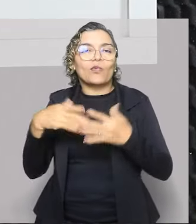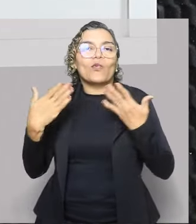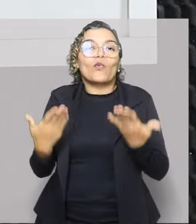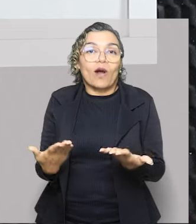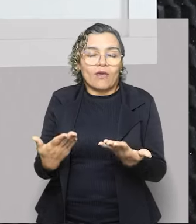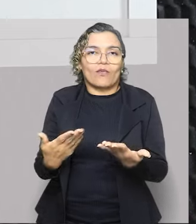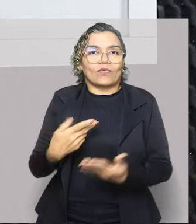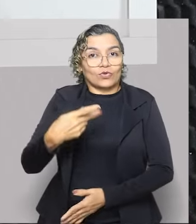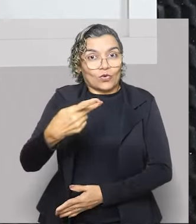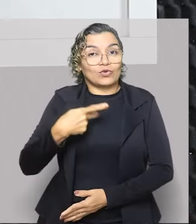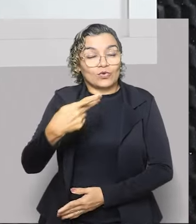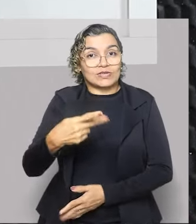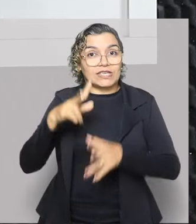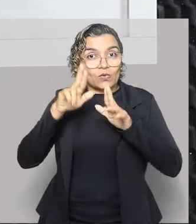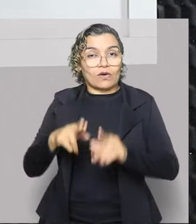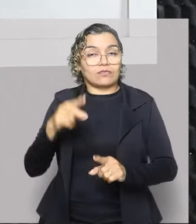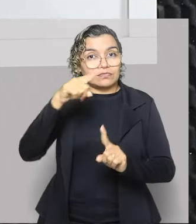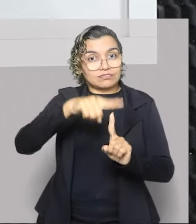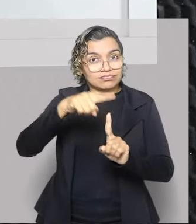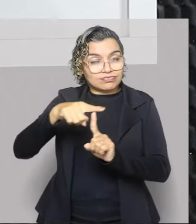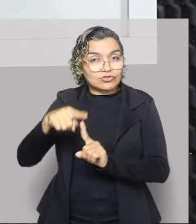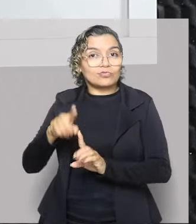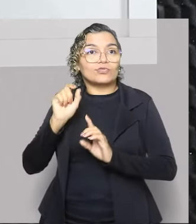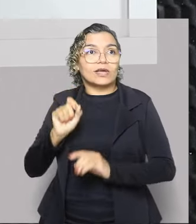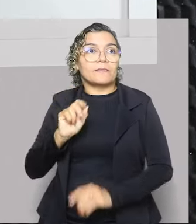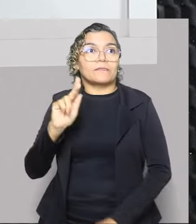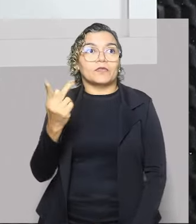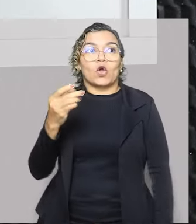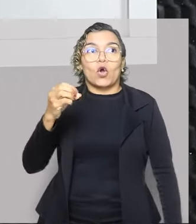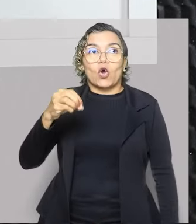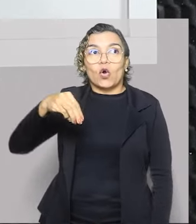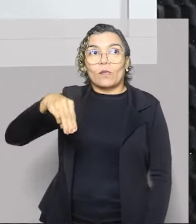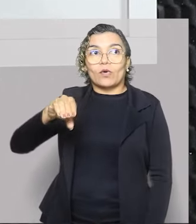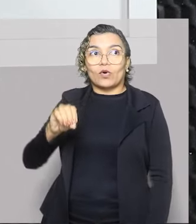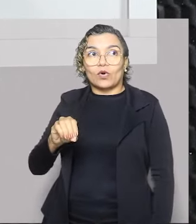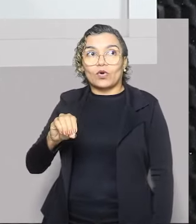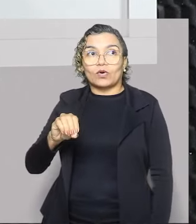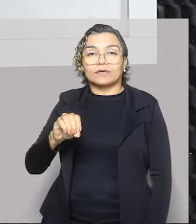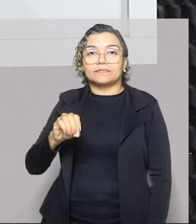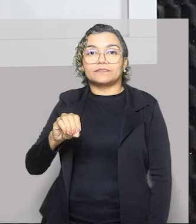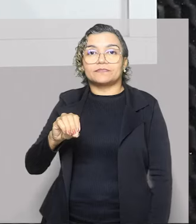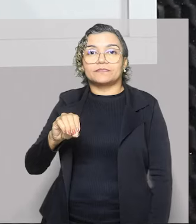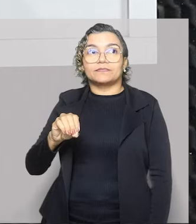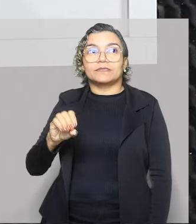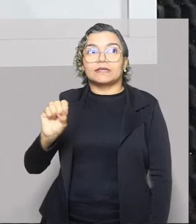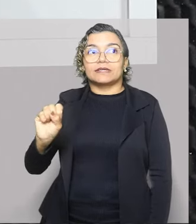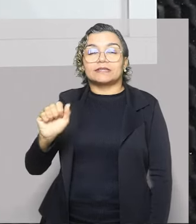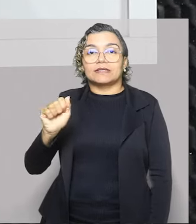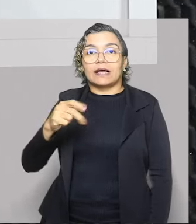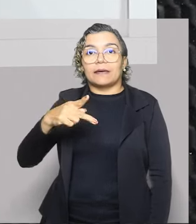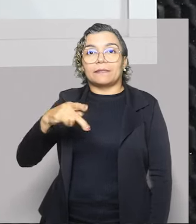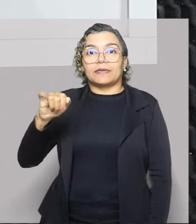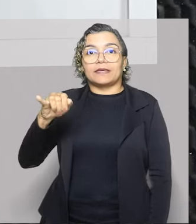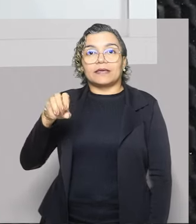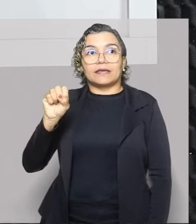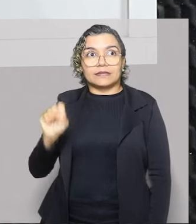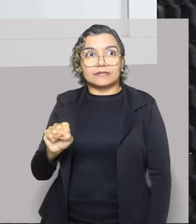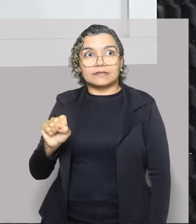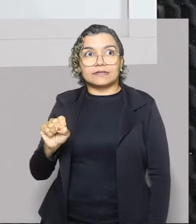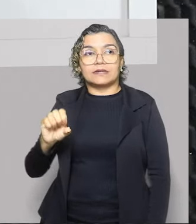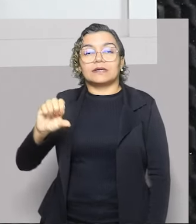da mesma espécie homo sapiens sapiens certo novamente homo sapiens sapiens